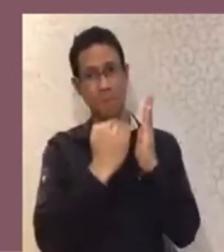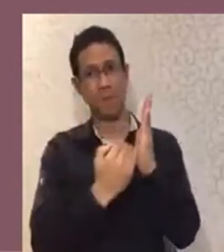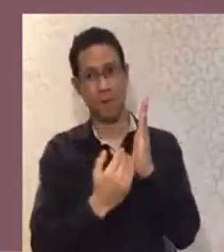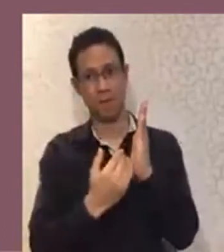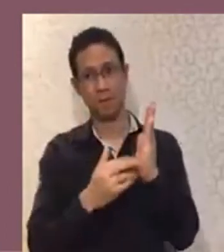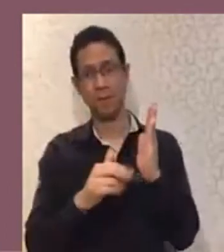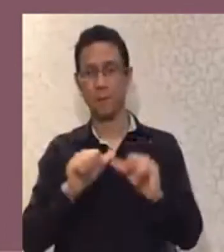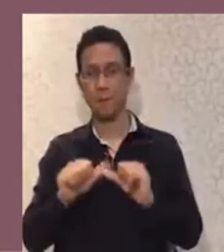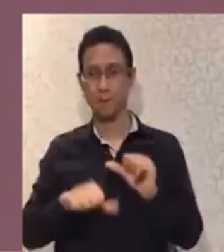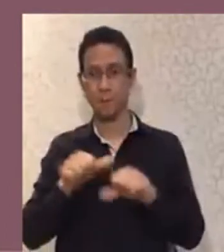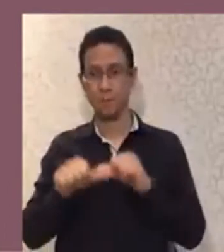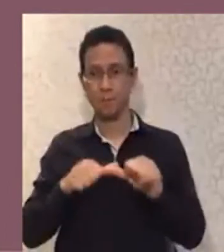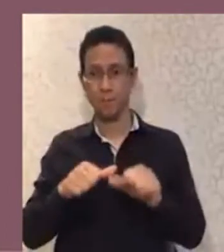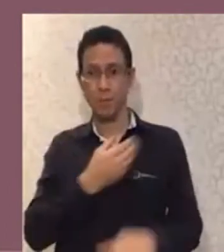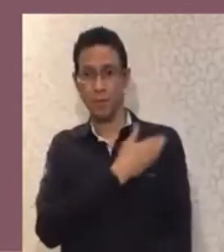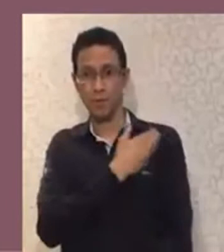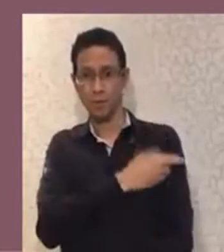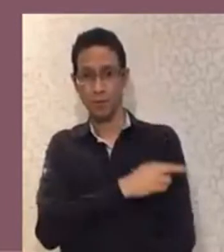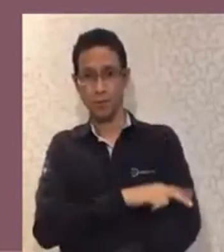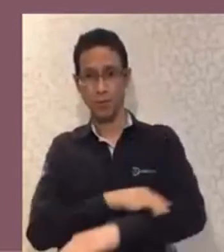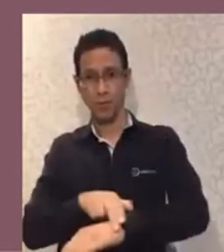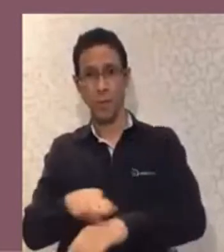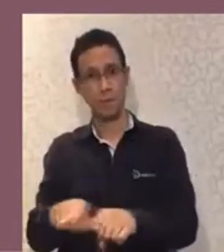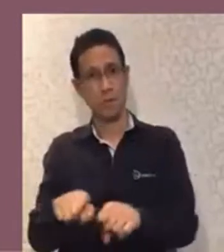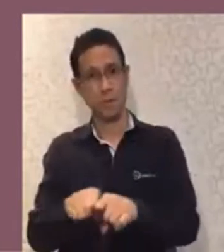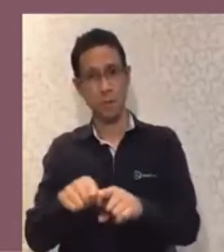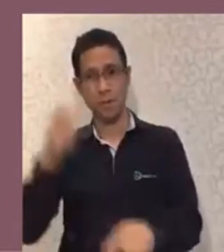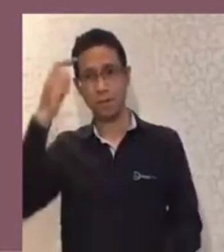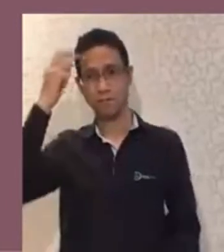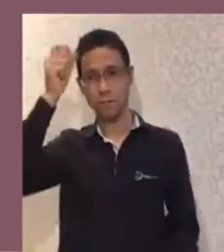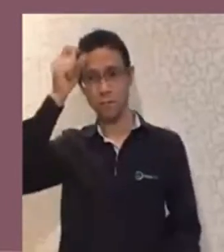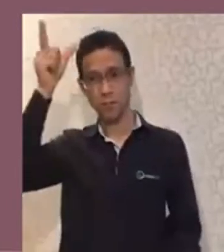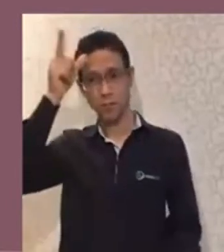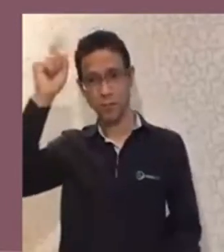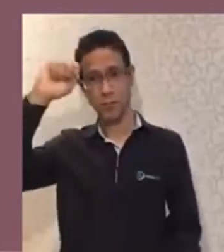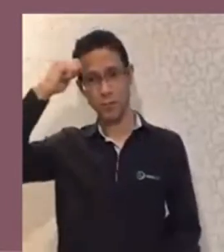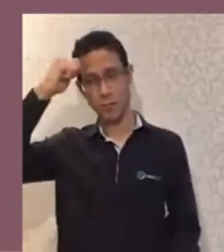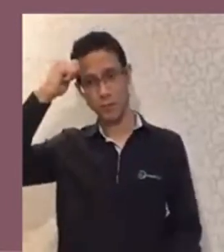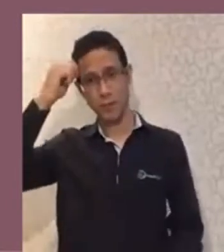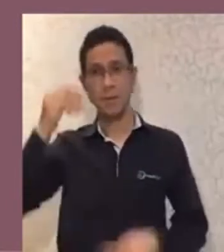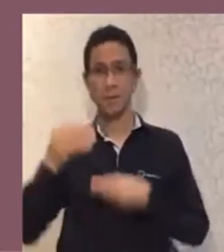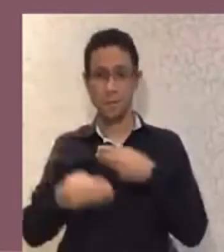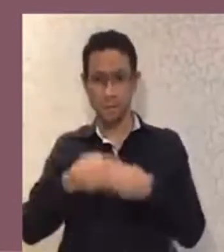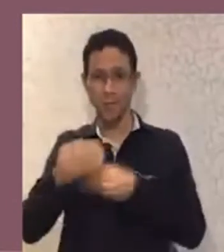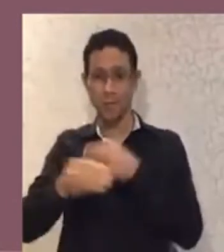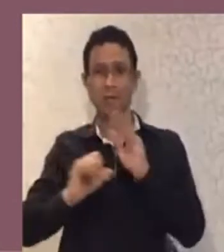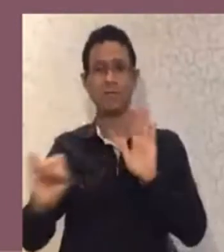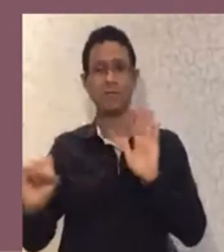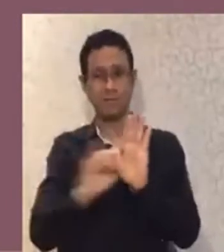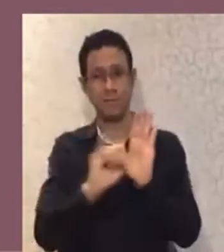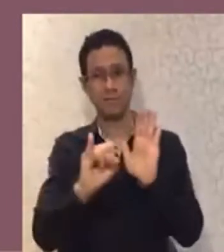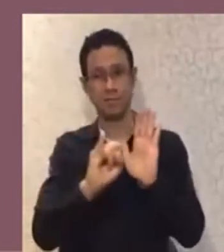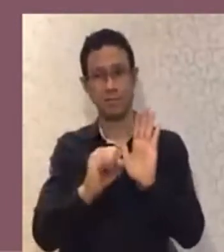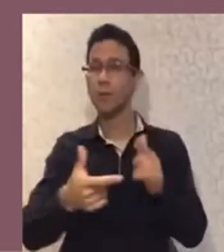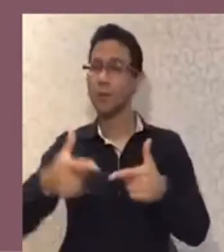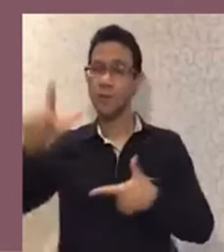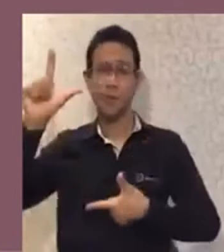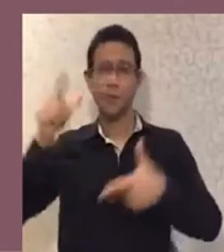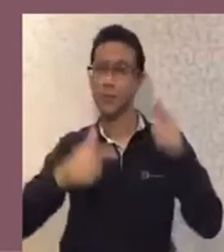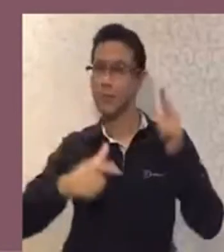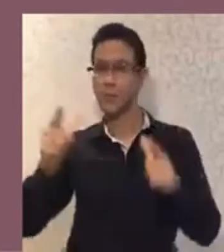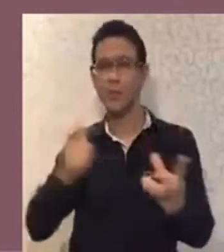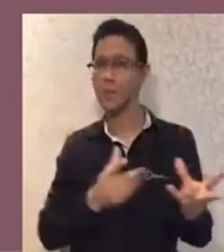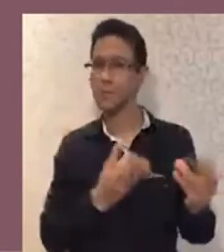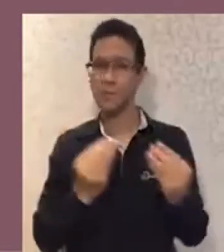como pauta a valorização da cultura negra, processos identitários, outros muitos